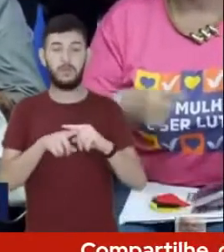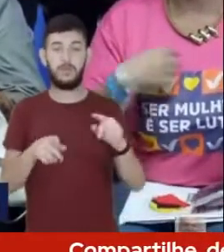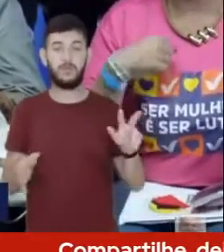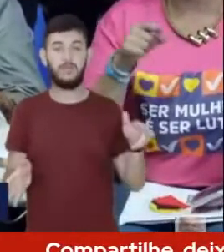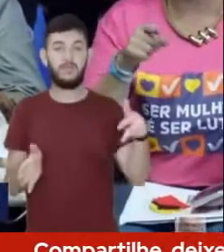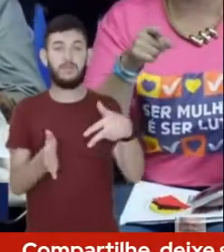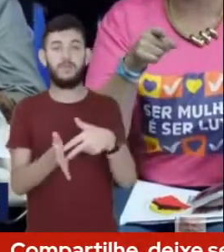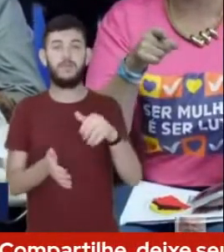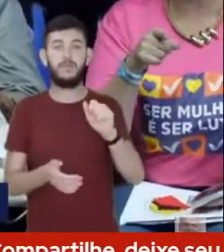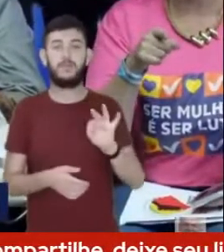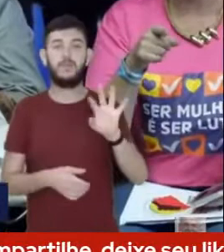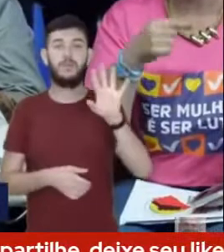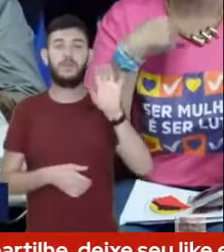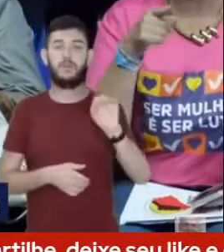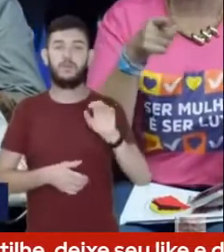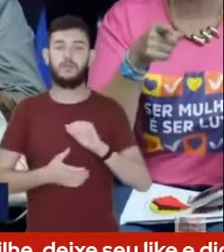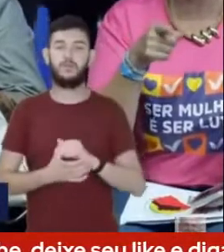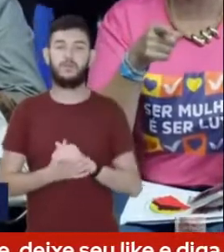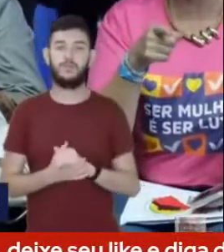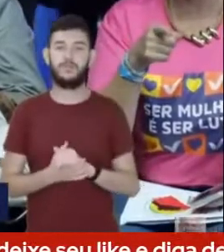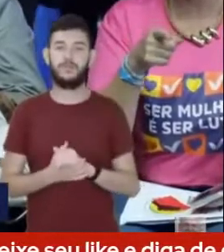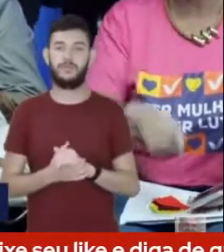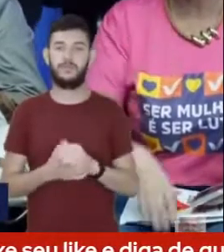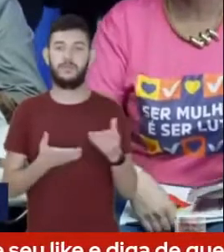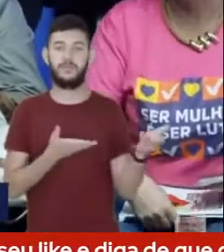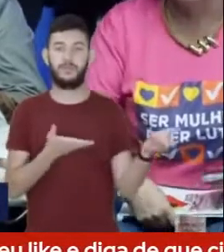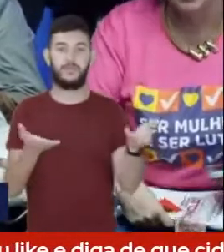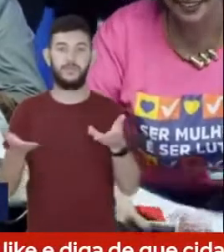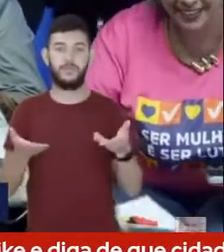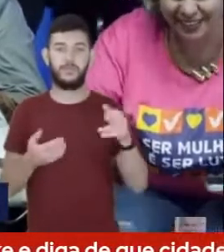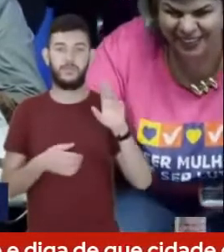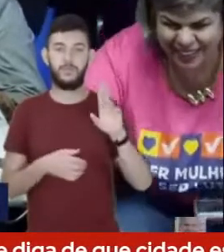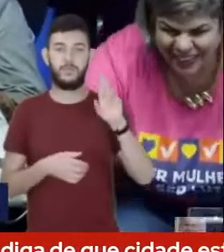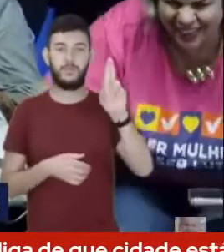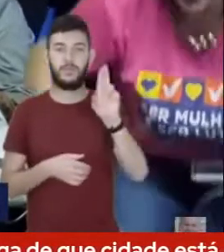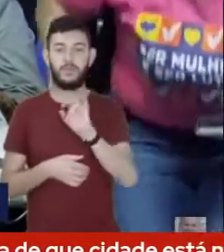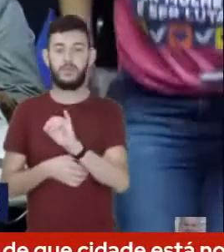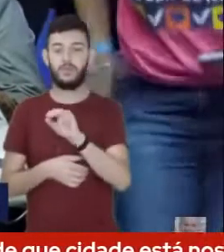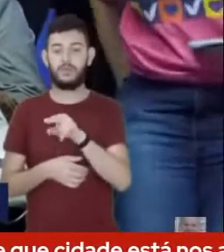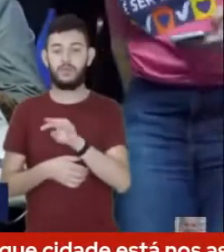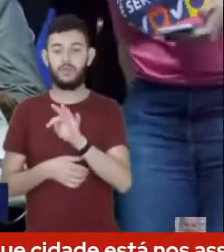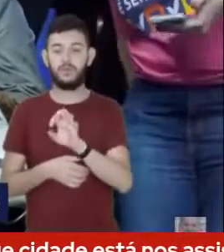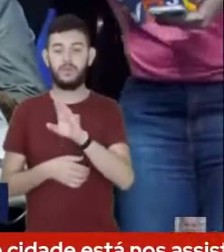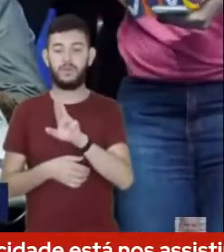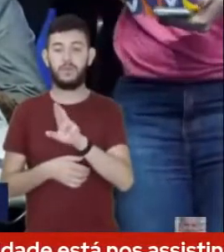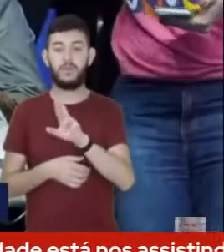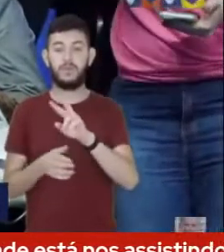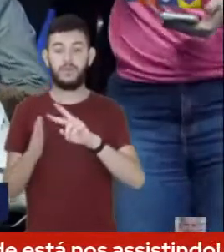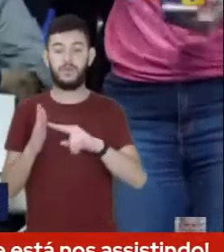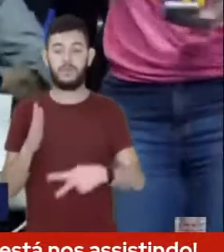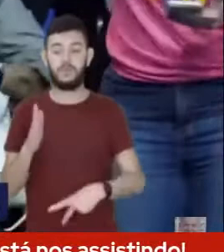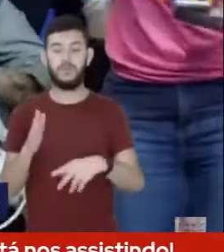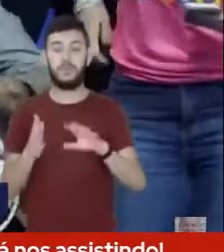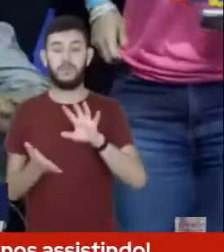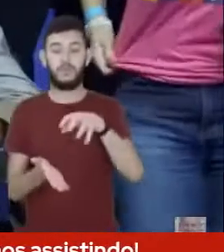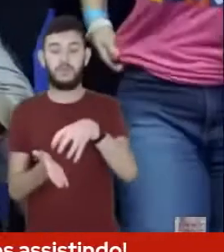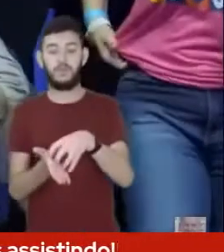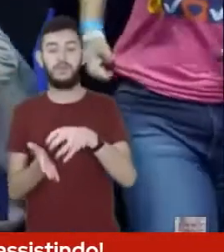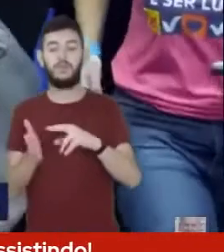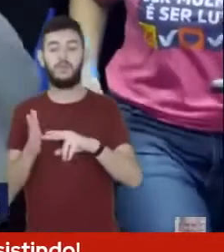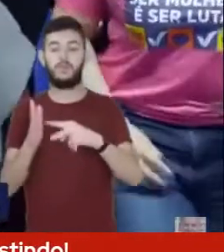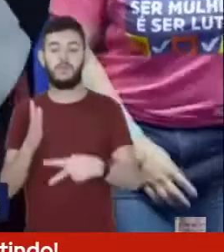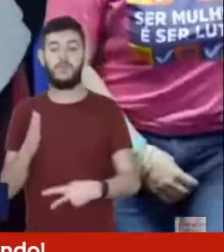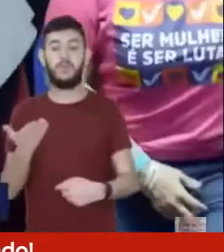Chamar agora a representante da Intersindical, Central Sindical, a nossa companheira Nilza Pereira